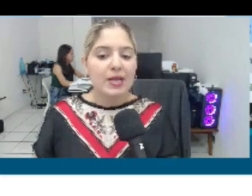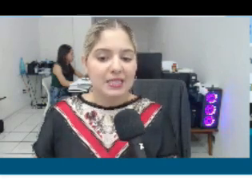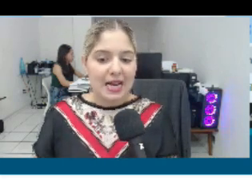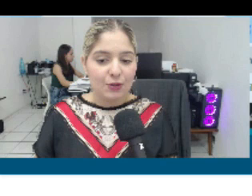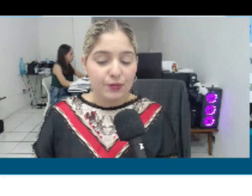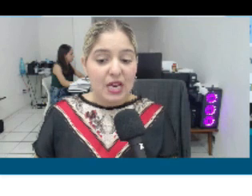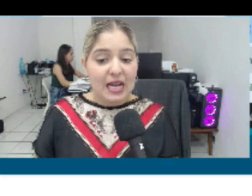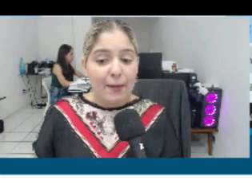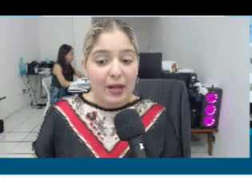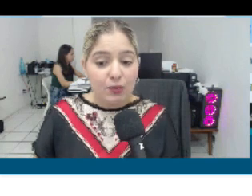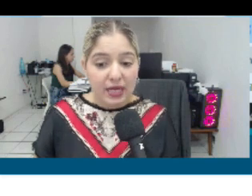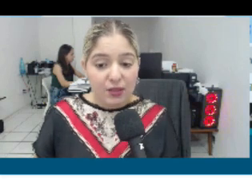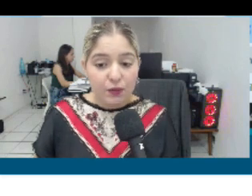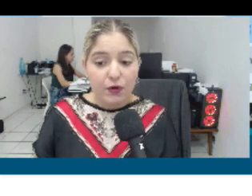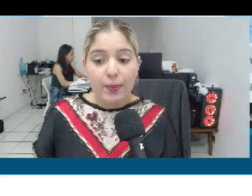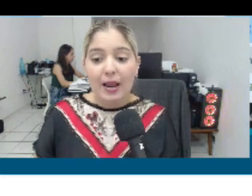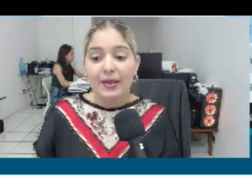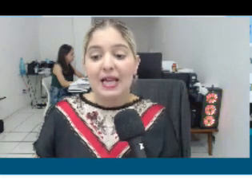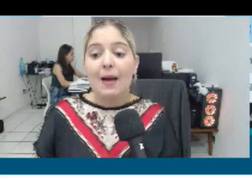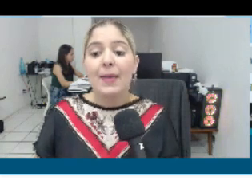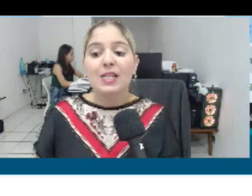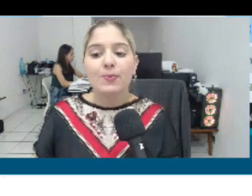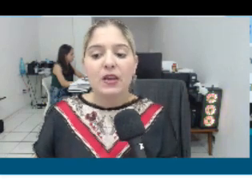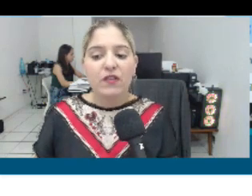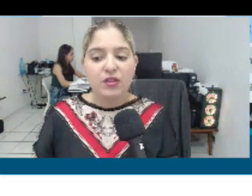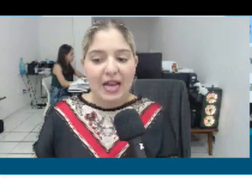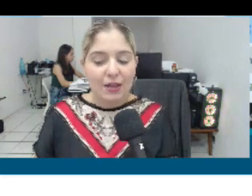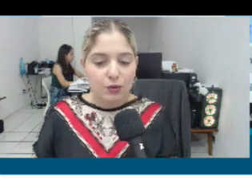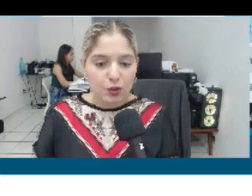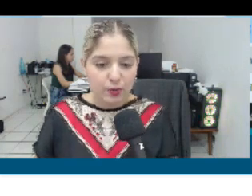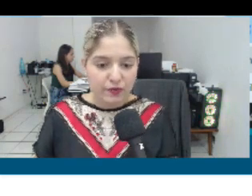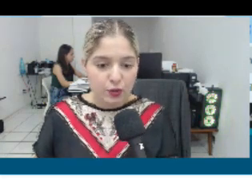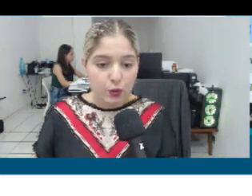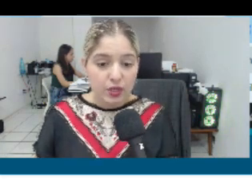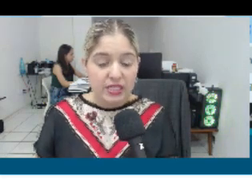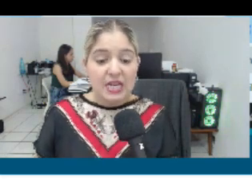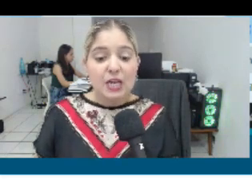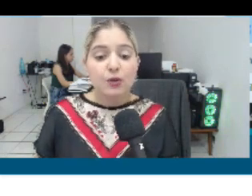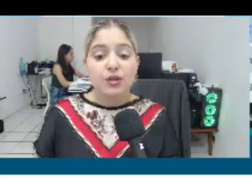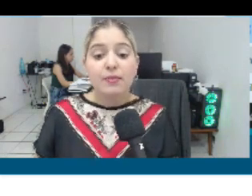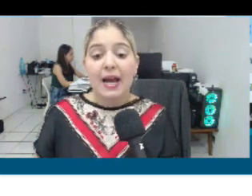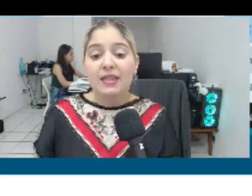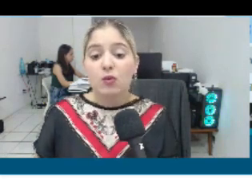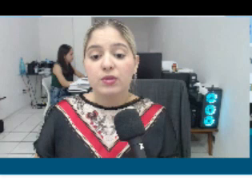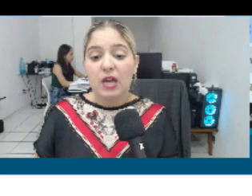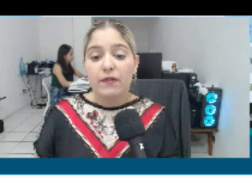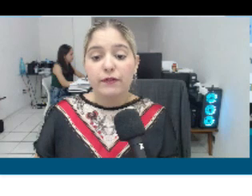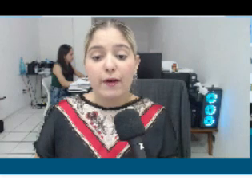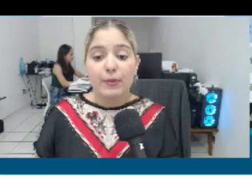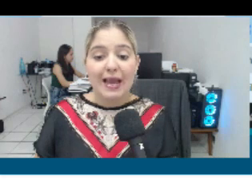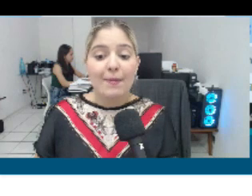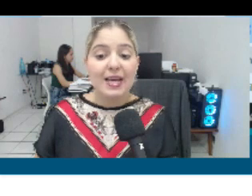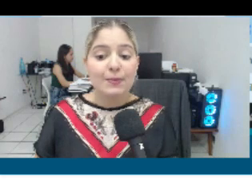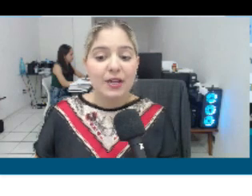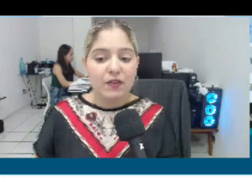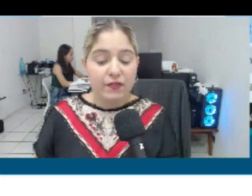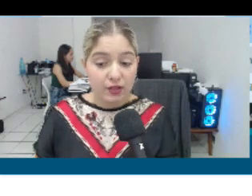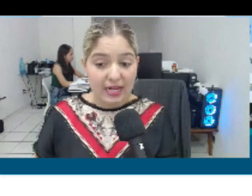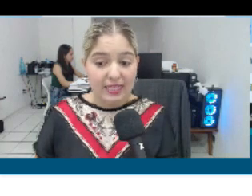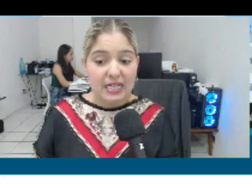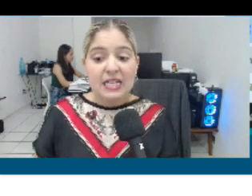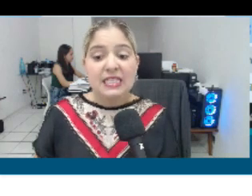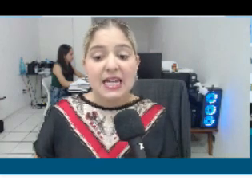do ano passado. Carmelo Neto foi o parlamentar mais bem votado em 2022, enquanto que Marta Gonçalves foi a mulher mais